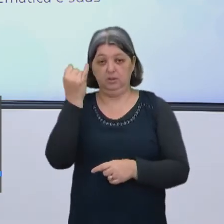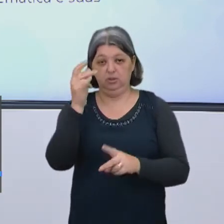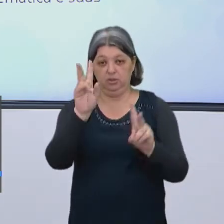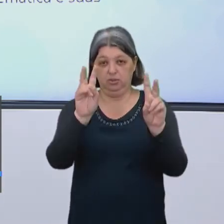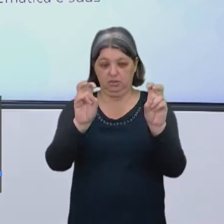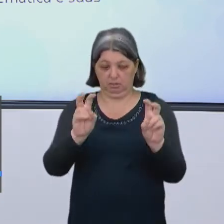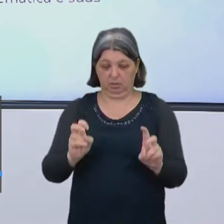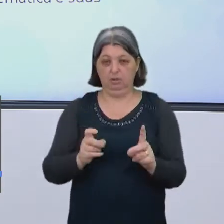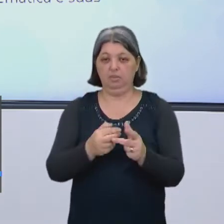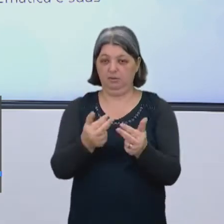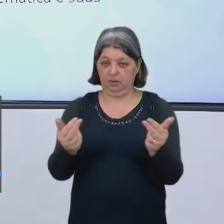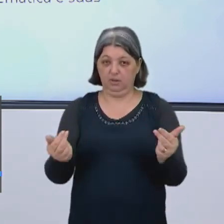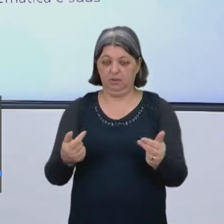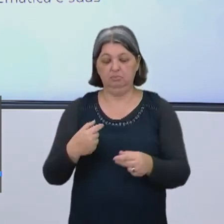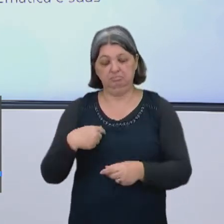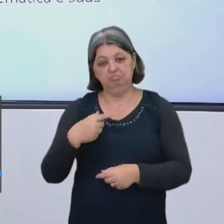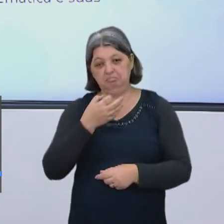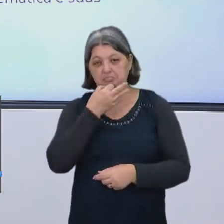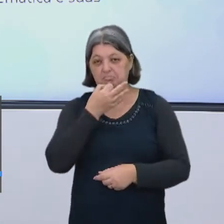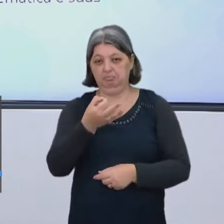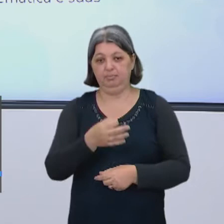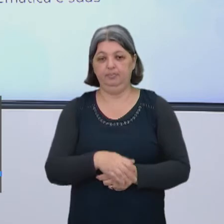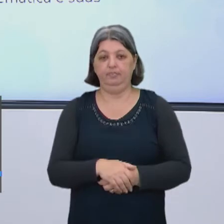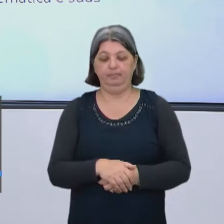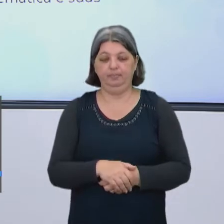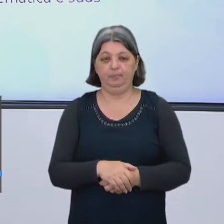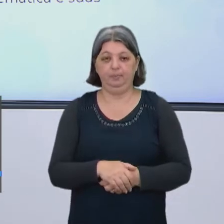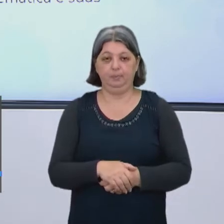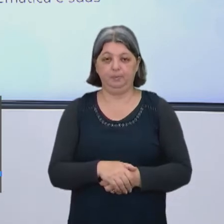na minha concepção, e muito